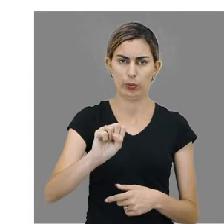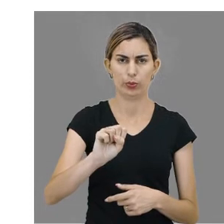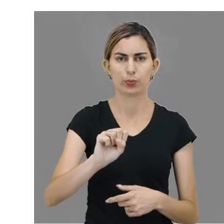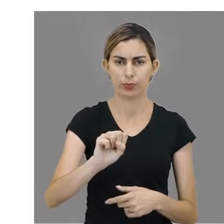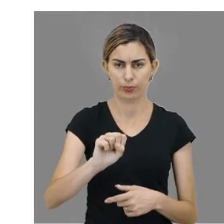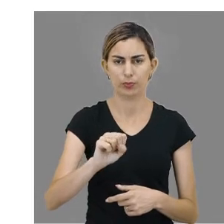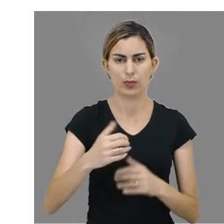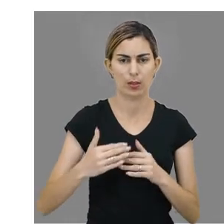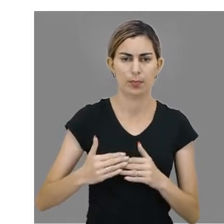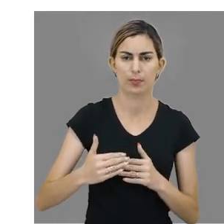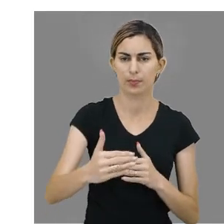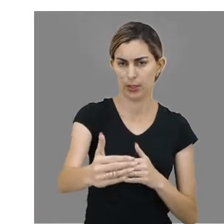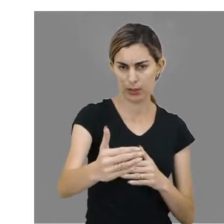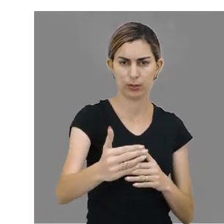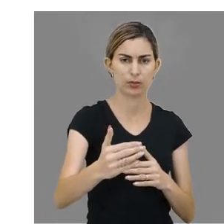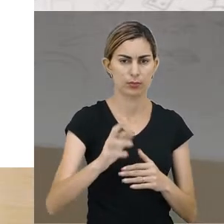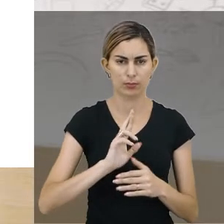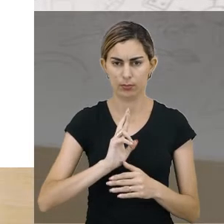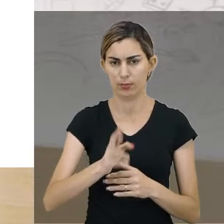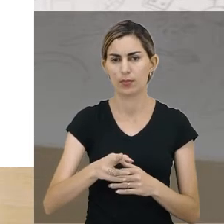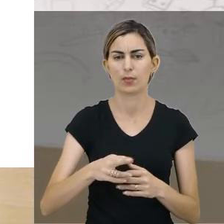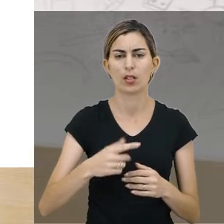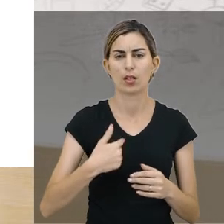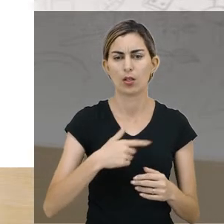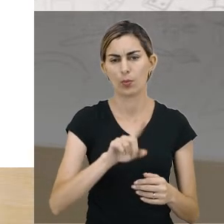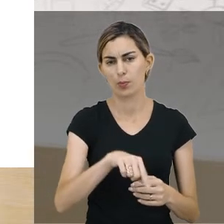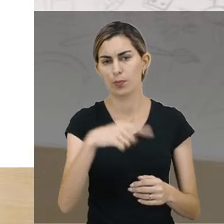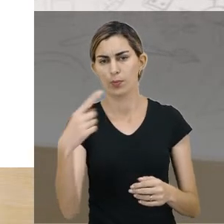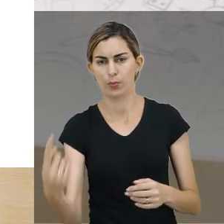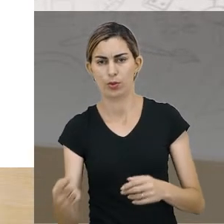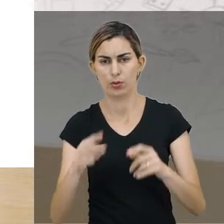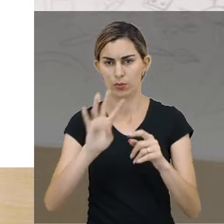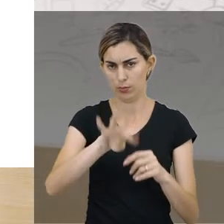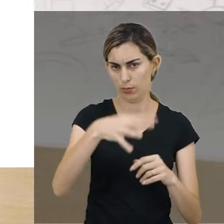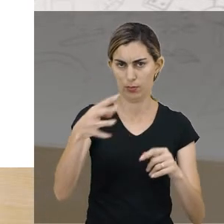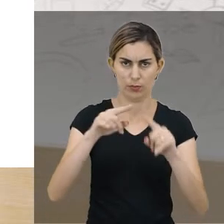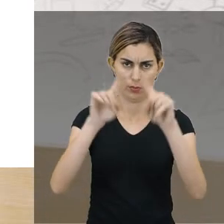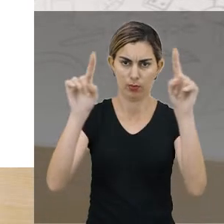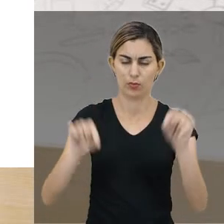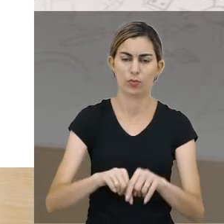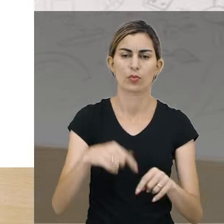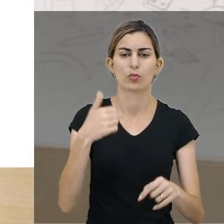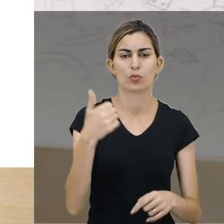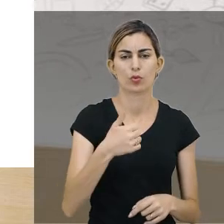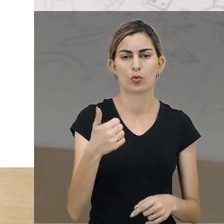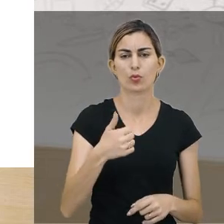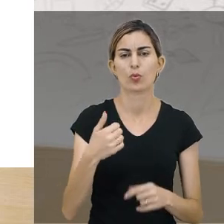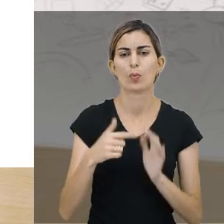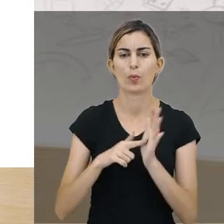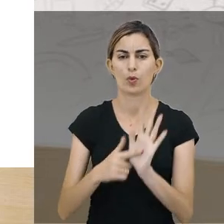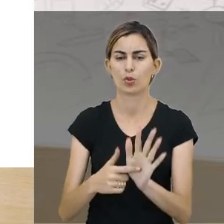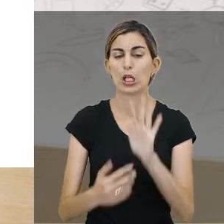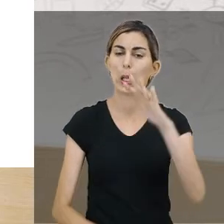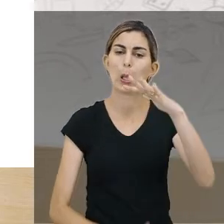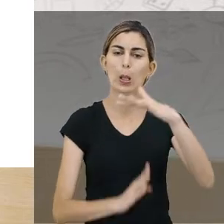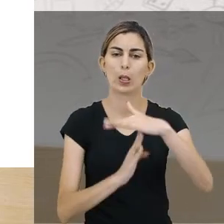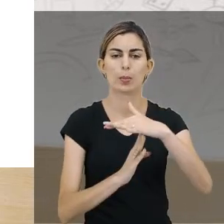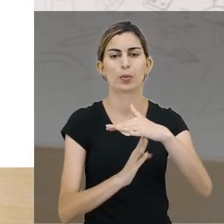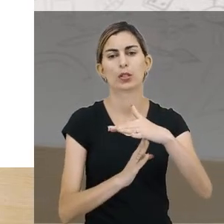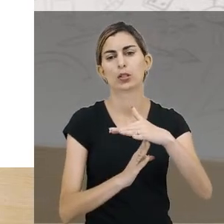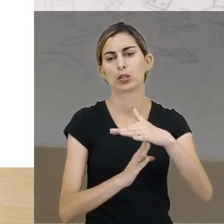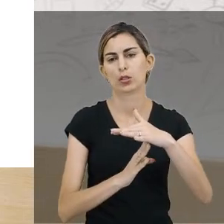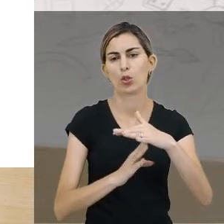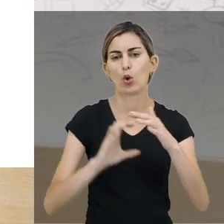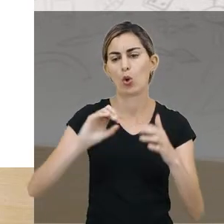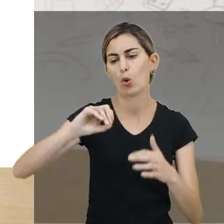468. A partir desse resultado, indo para o próximo quadro, né, o quadro 1, onde me traz o limite de